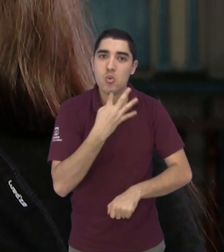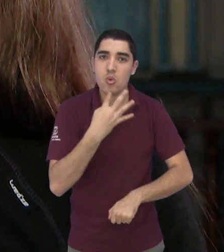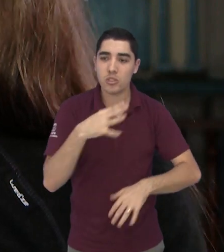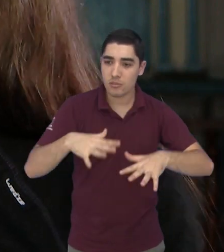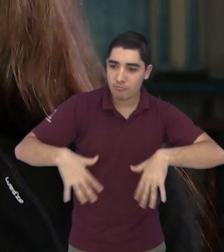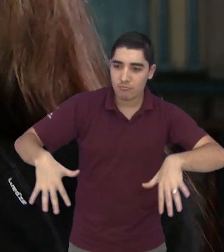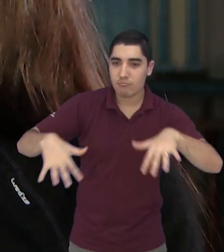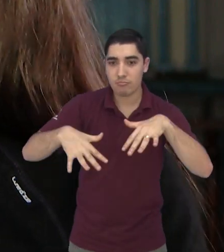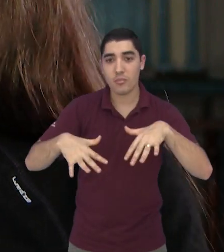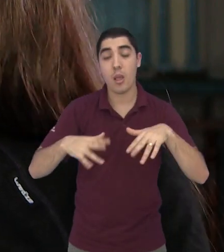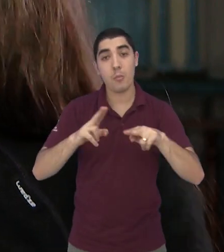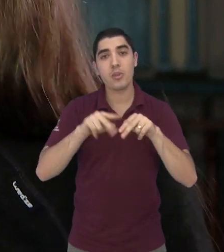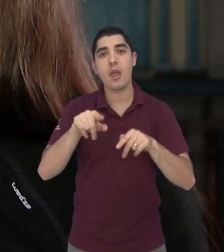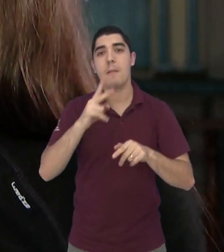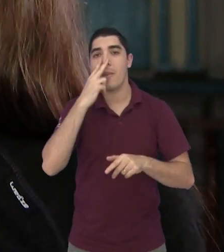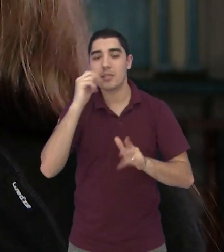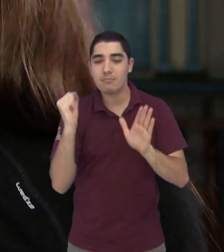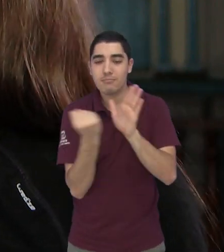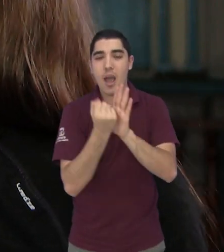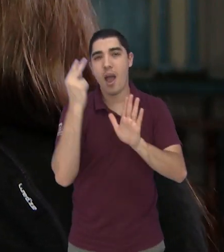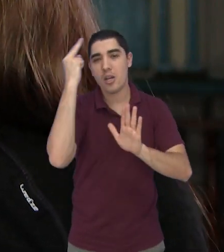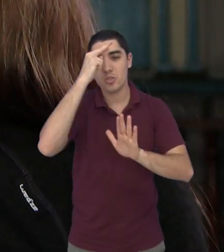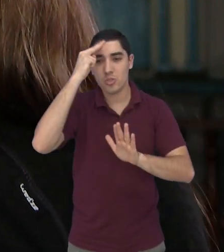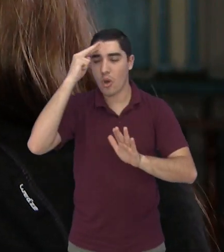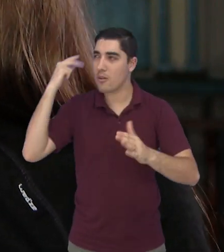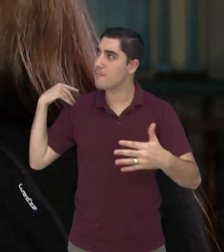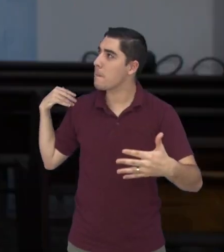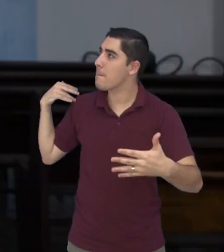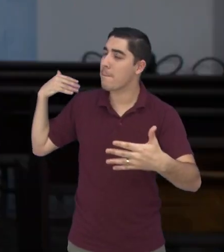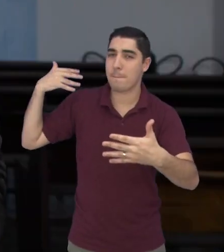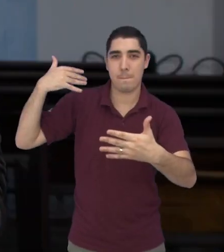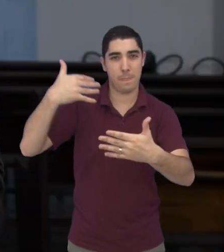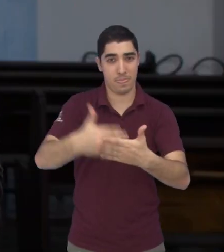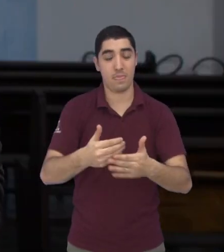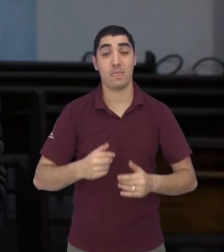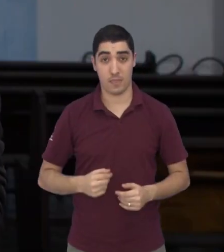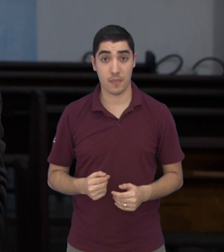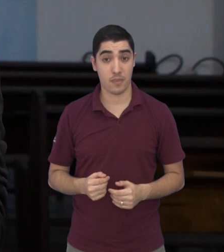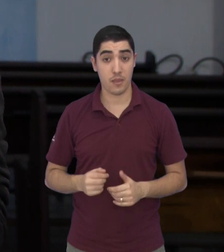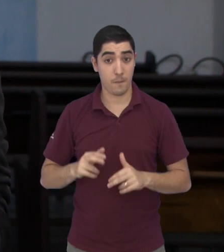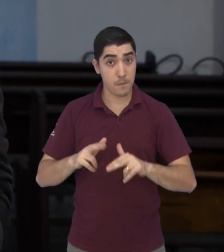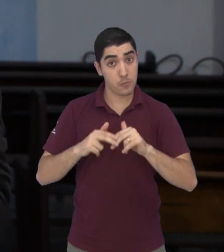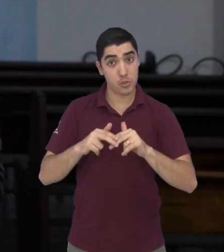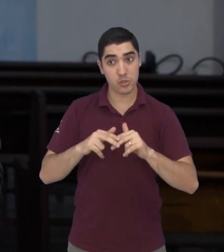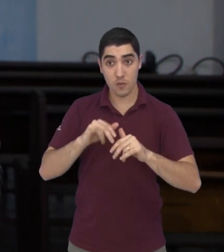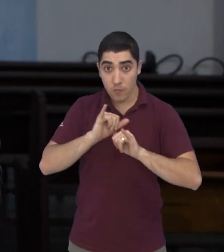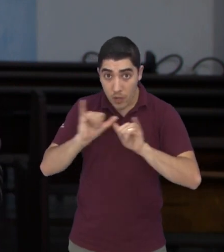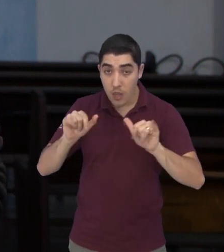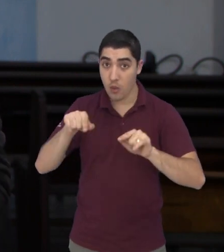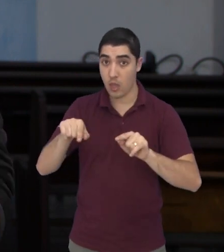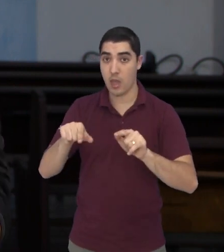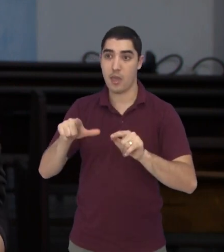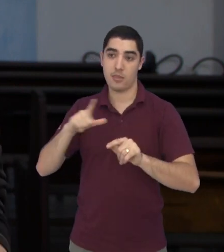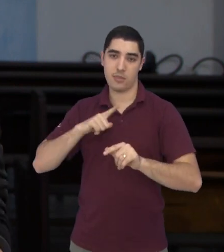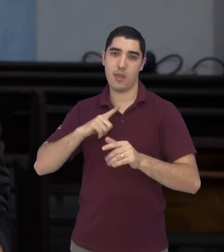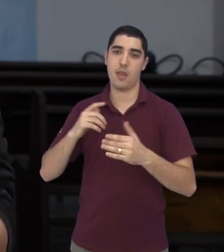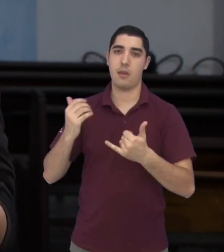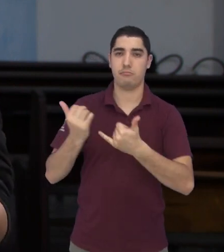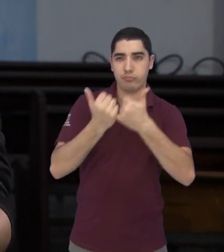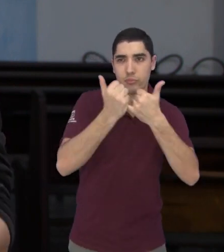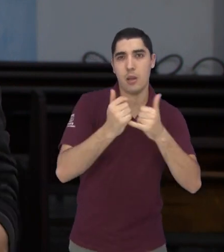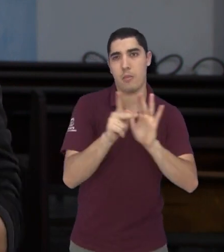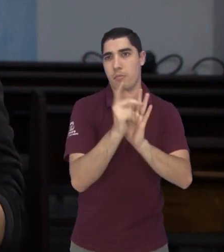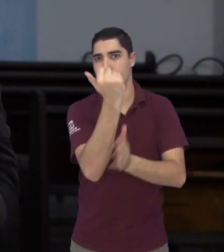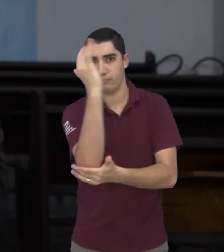é que isso vai ficar que o bem edificado vai ficar para a prosperidade, tá? Tô falando de bem edificado, tá? Porque a gente tem o patrimônio arbóreo,